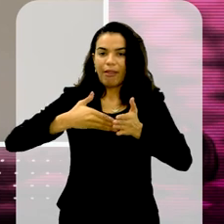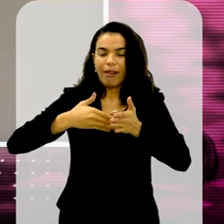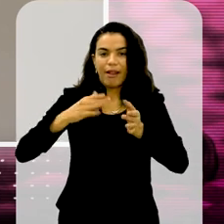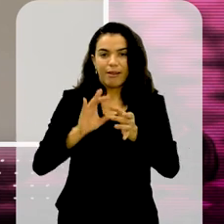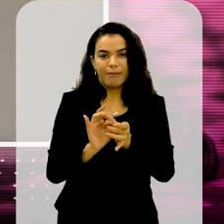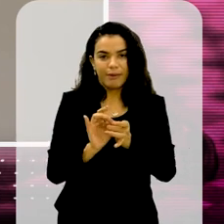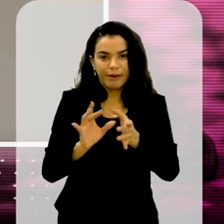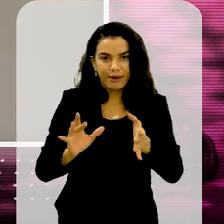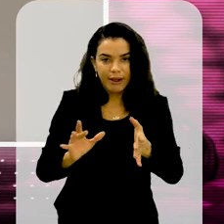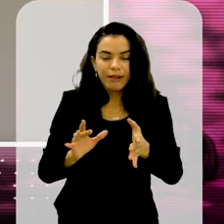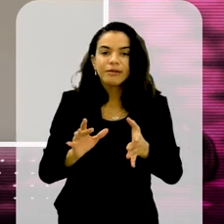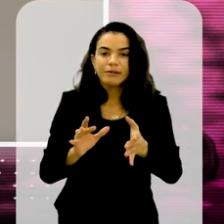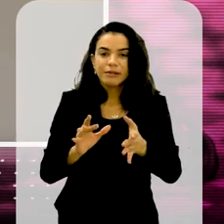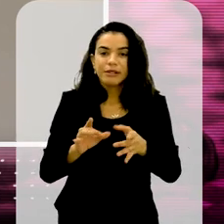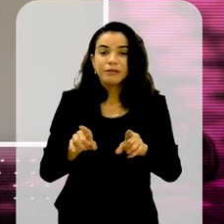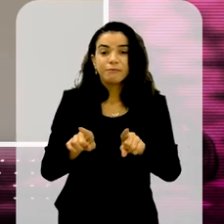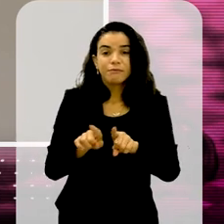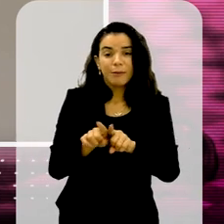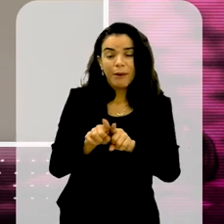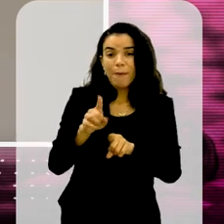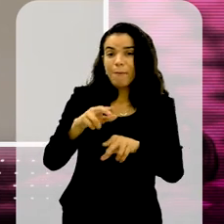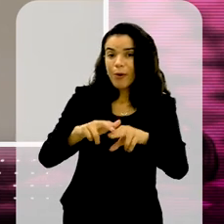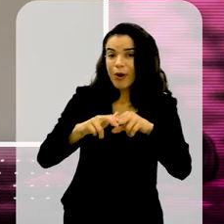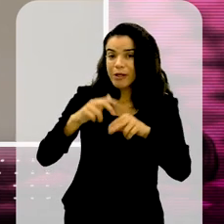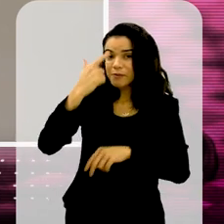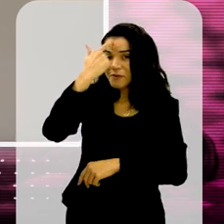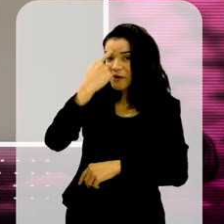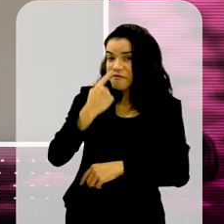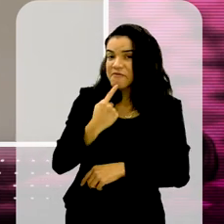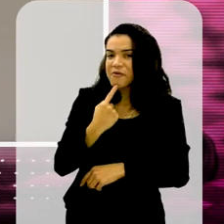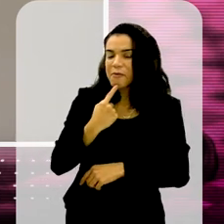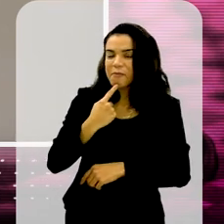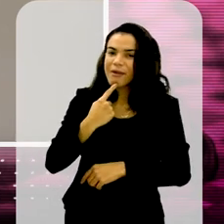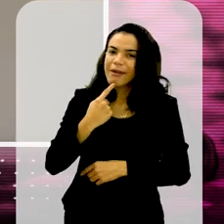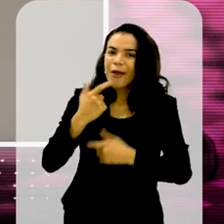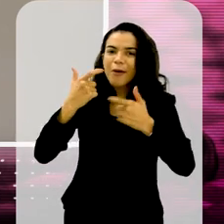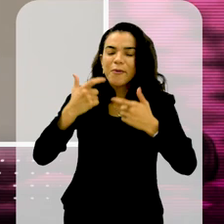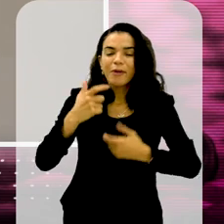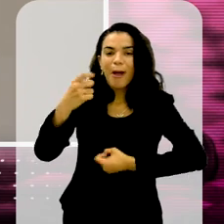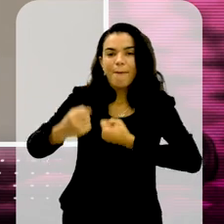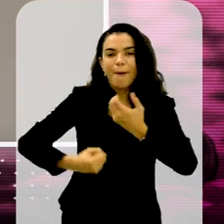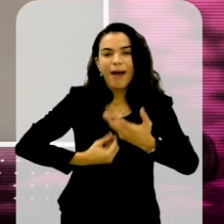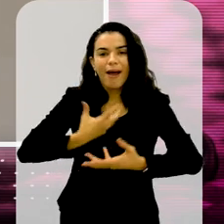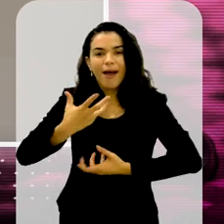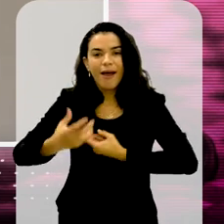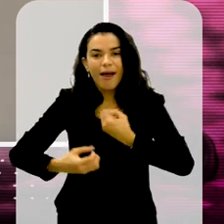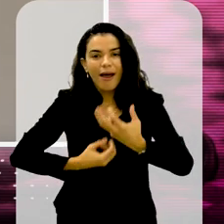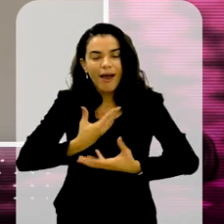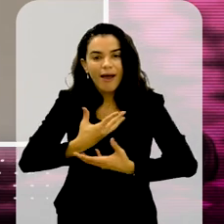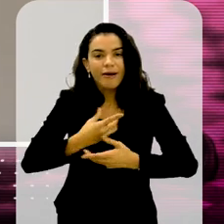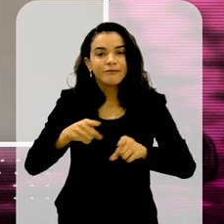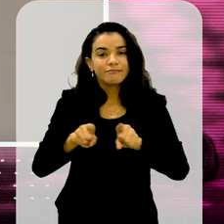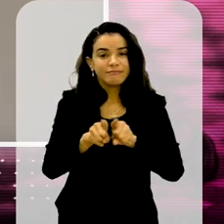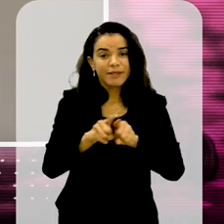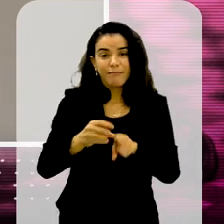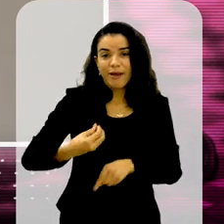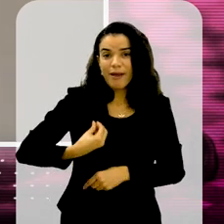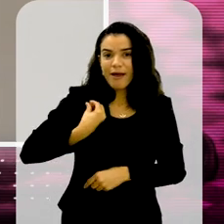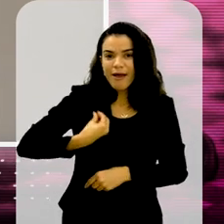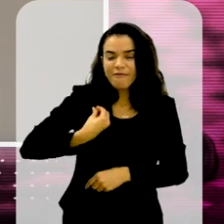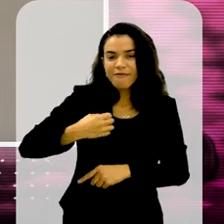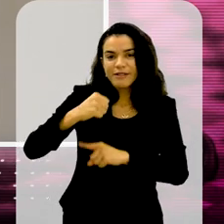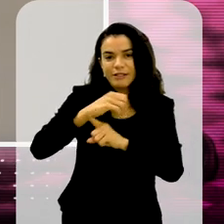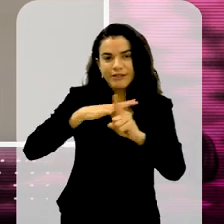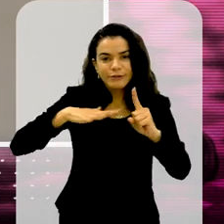liberdade da vítima, não só nos seus próprios perfis, que é uma forma de expressão, né, mas também no seu dia a